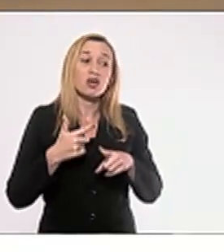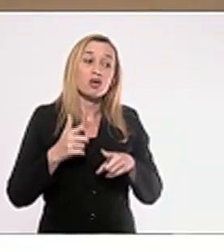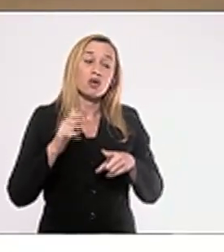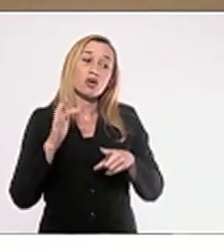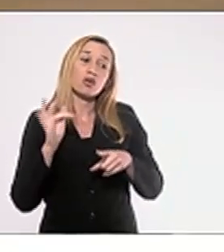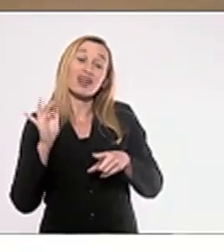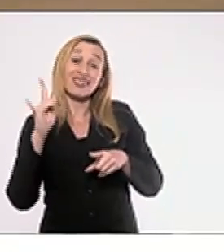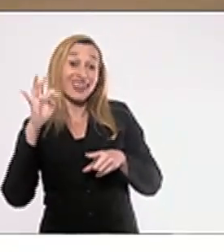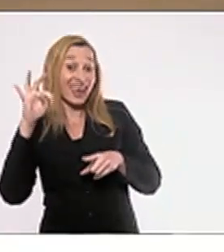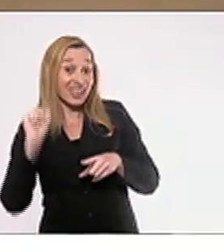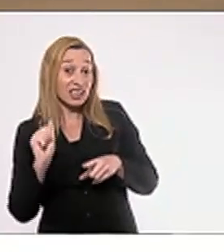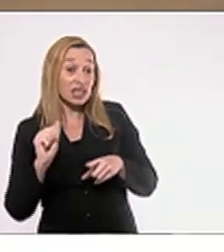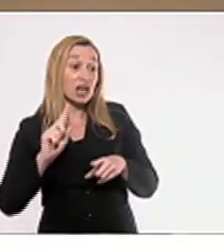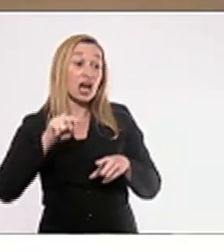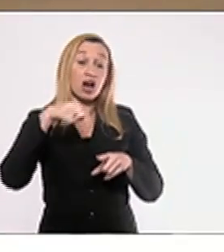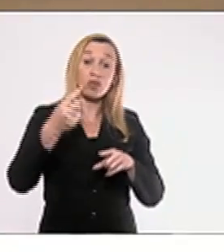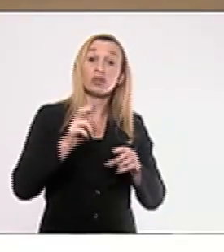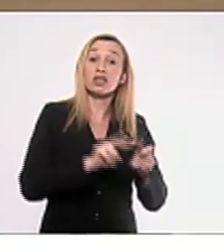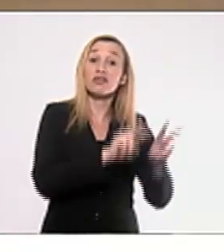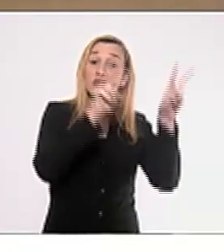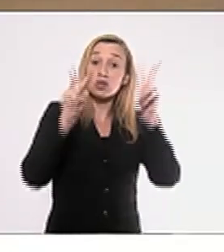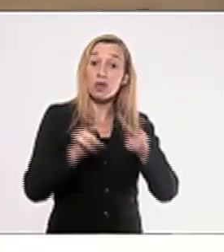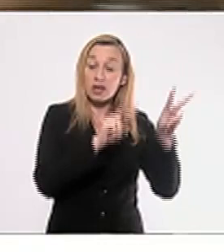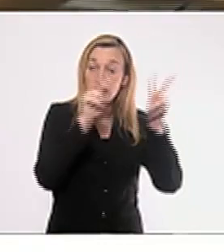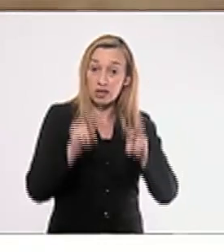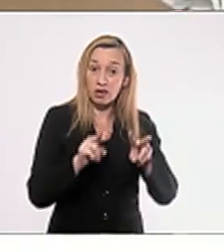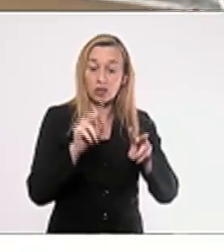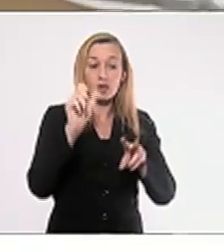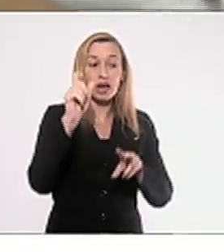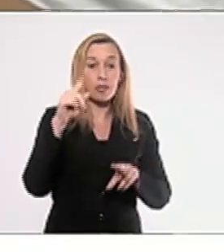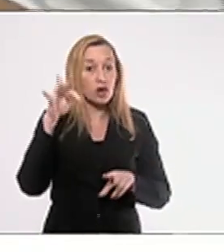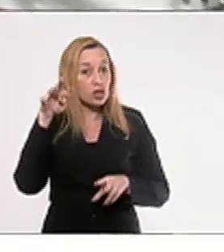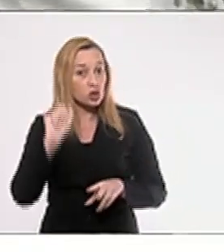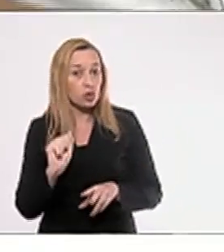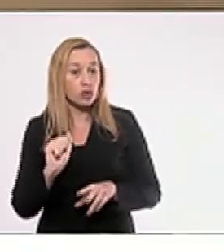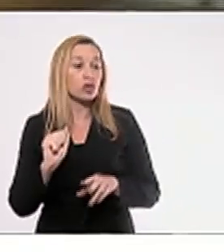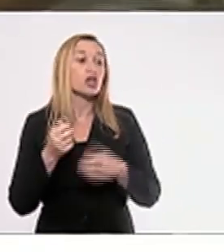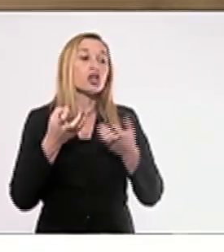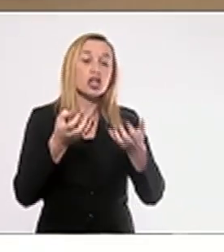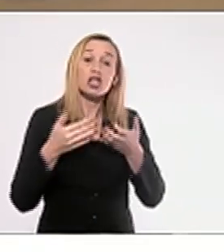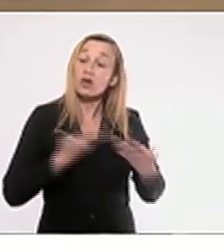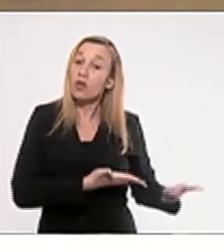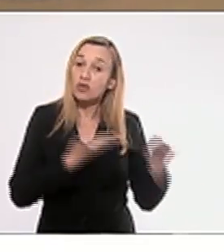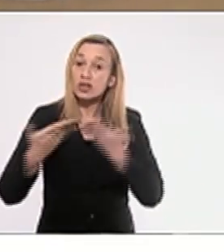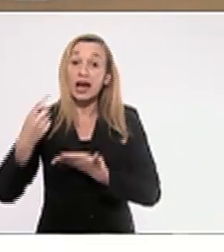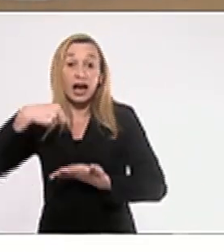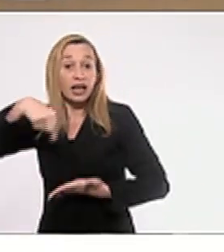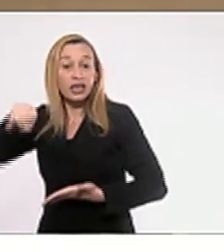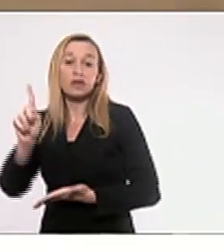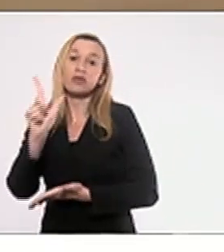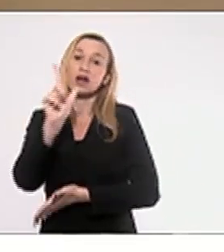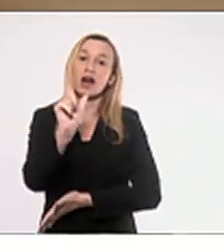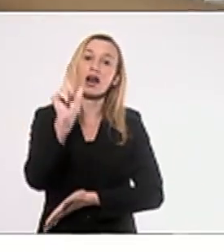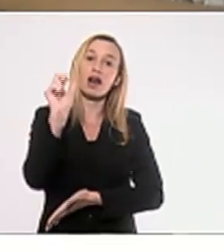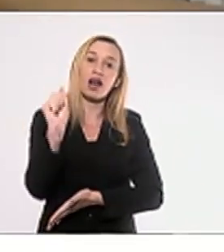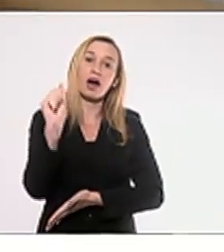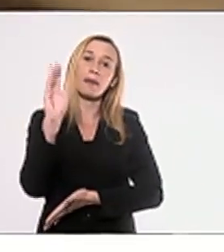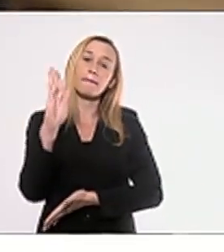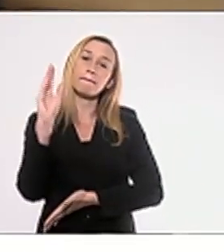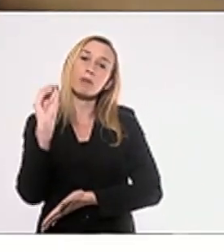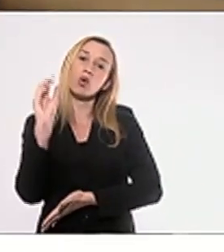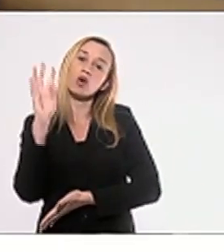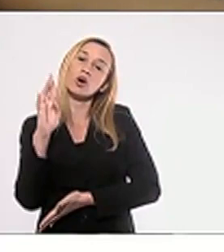outra coisa é visualização laboratório. Eu queria convidá-los a ir até o laboratório, se possível for, para